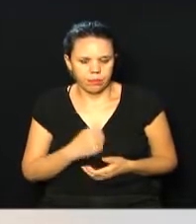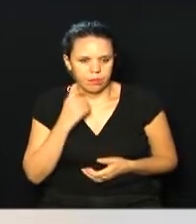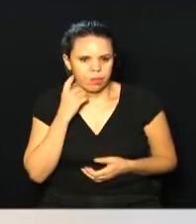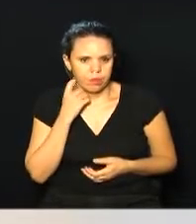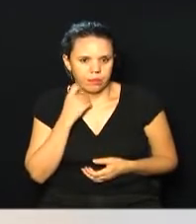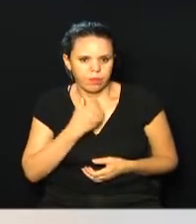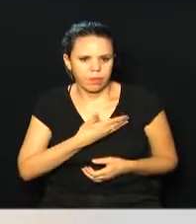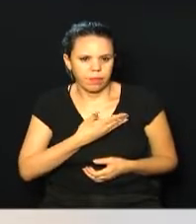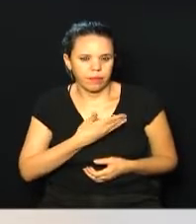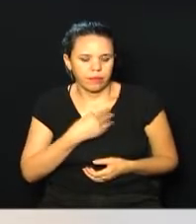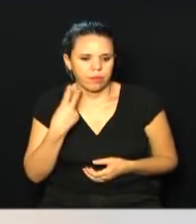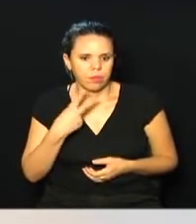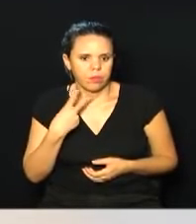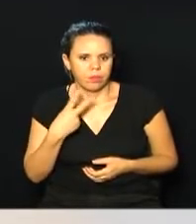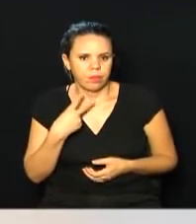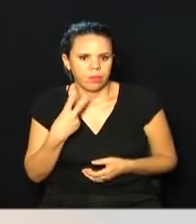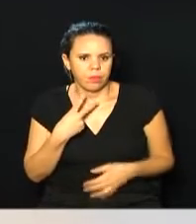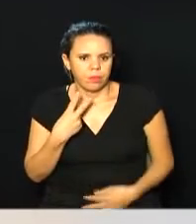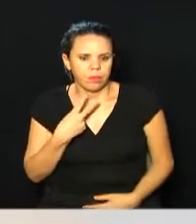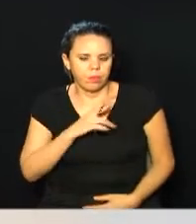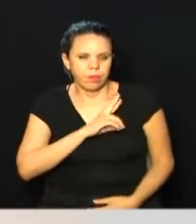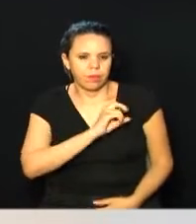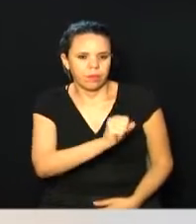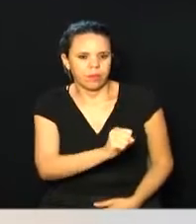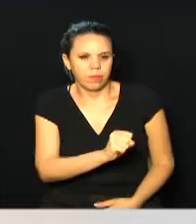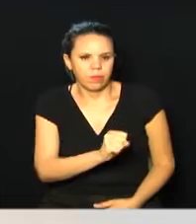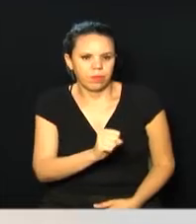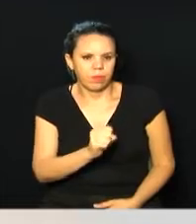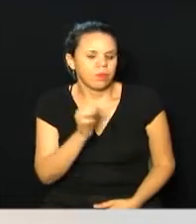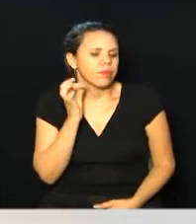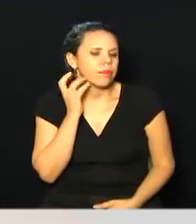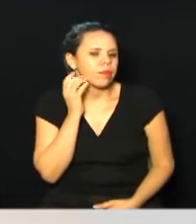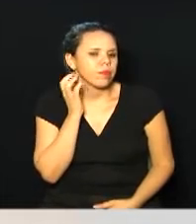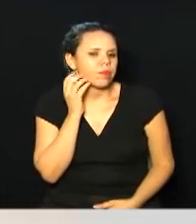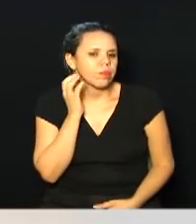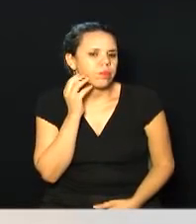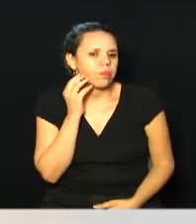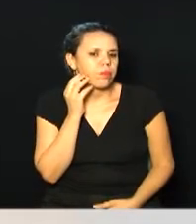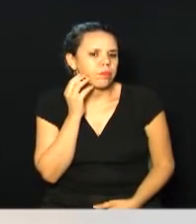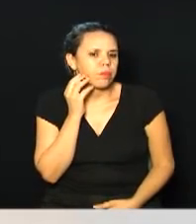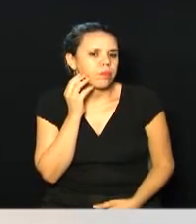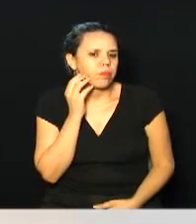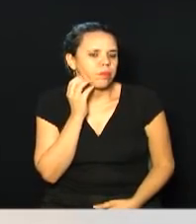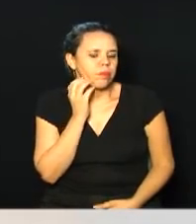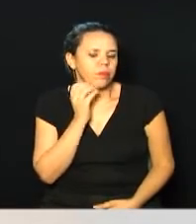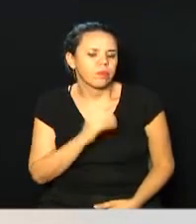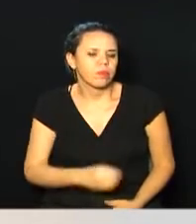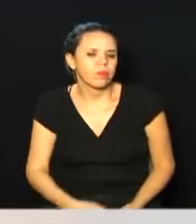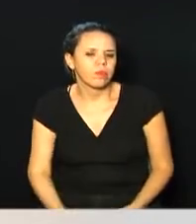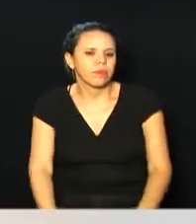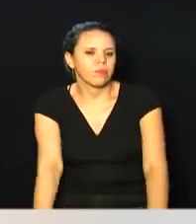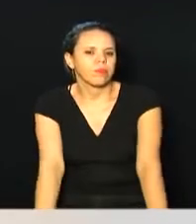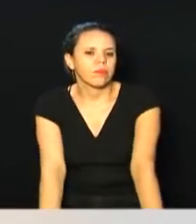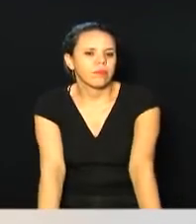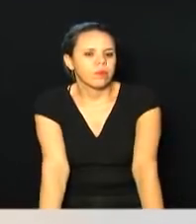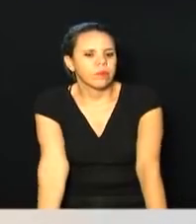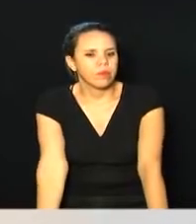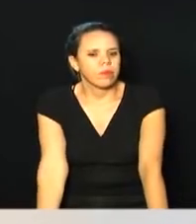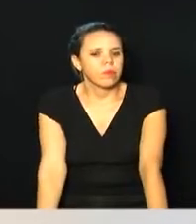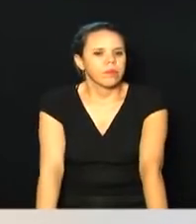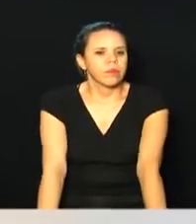nosso amigo vereador Rossini, o nosso amigo vereador também vereador